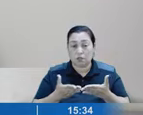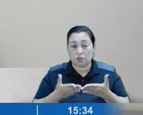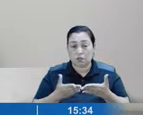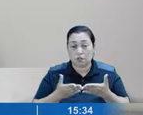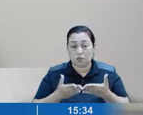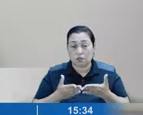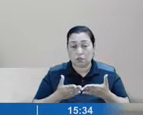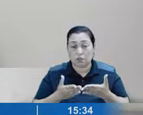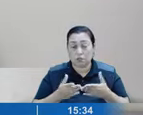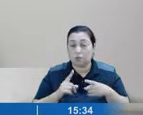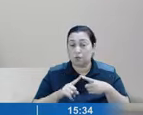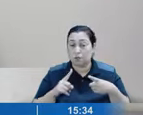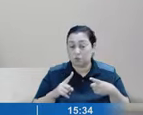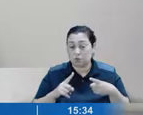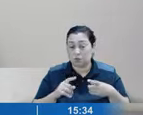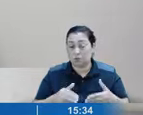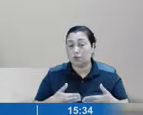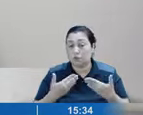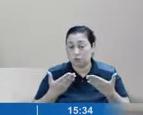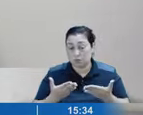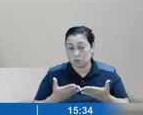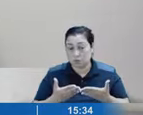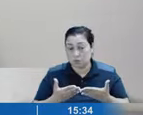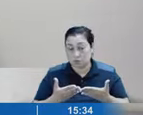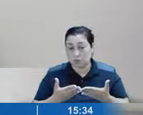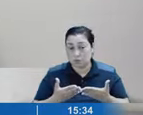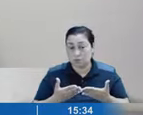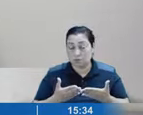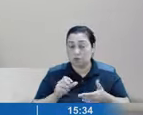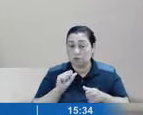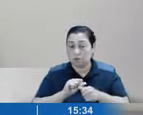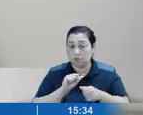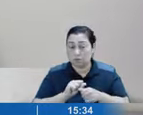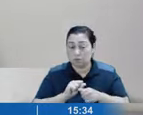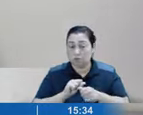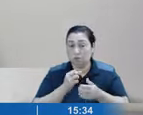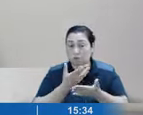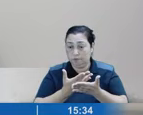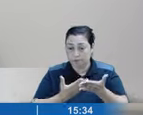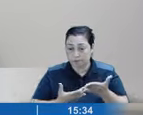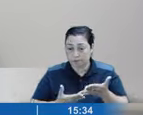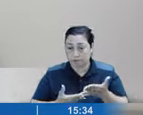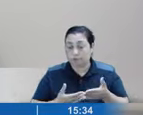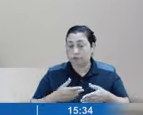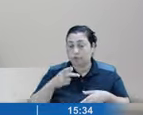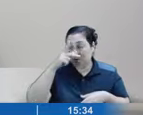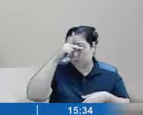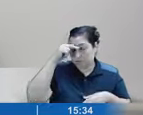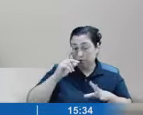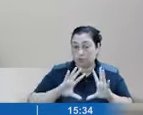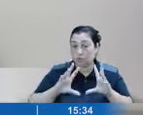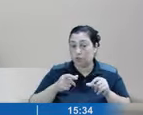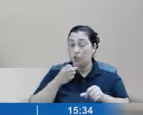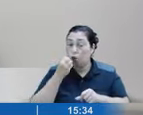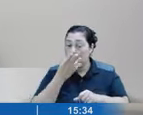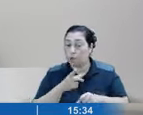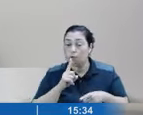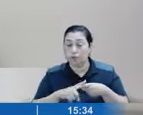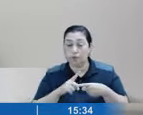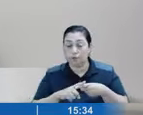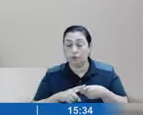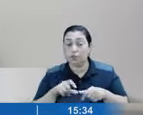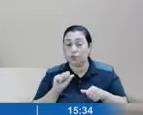preciso, né? Mas, quando você associa a um questionário, para uma população em geral, é muito bom. Por quê? Porque você vai